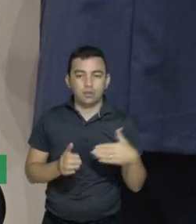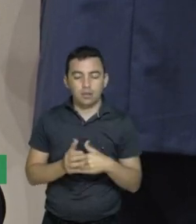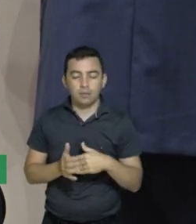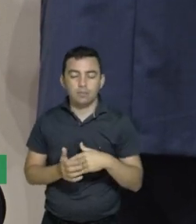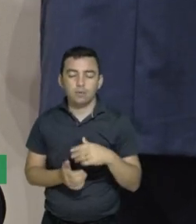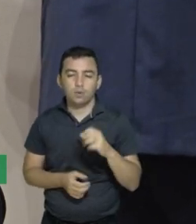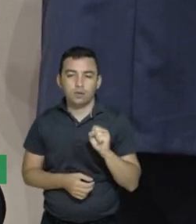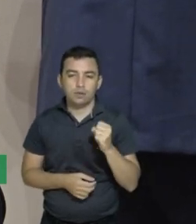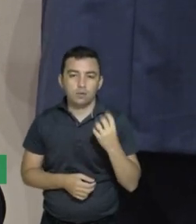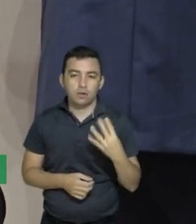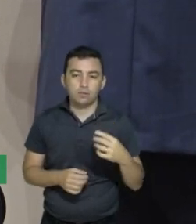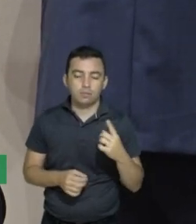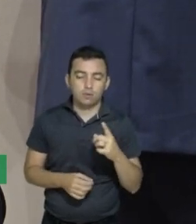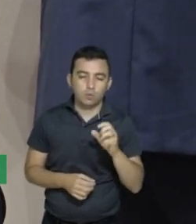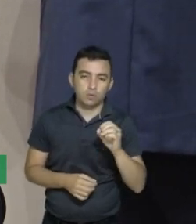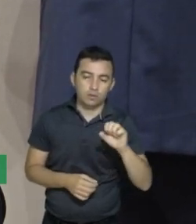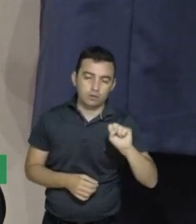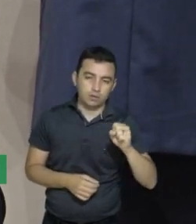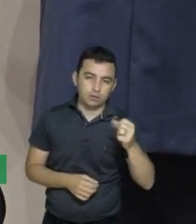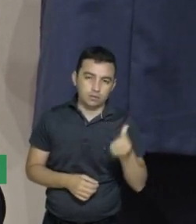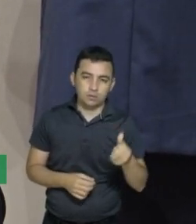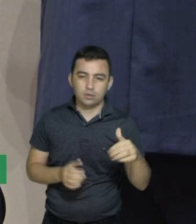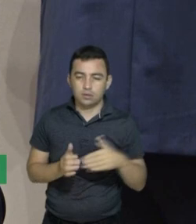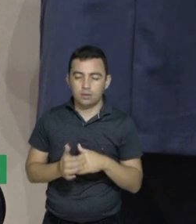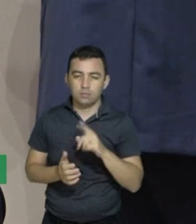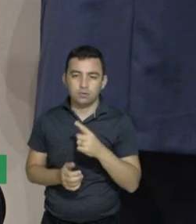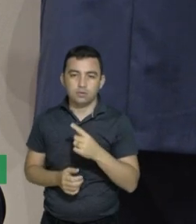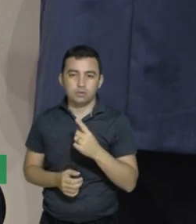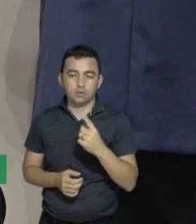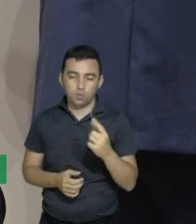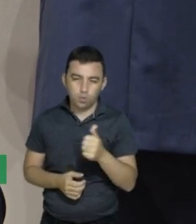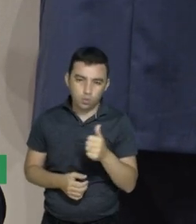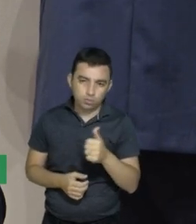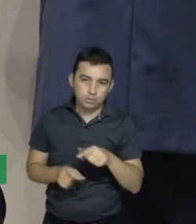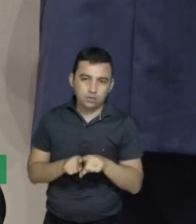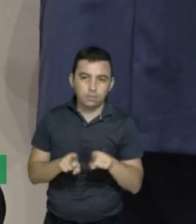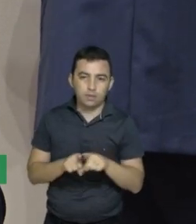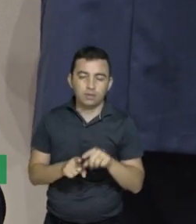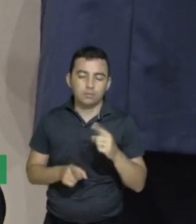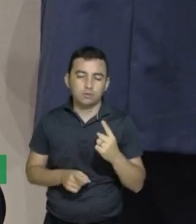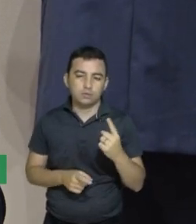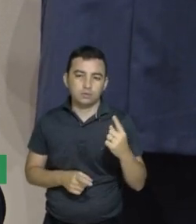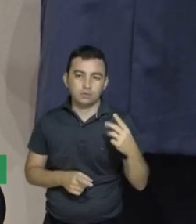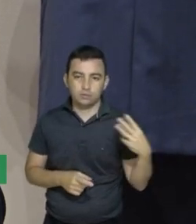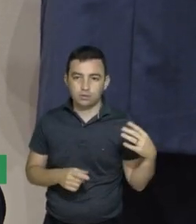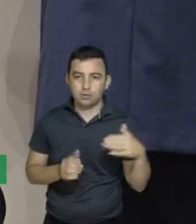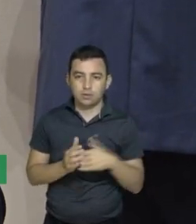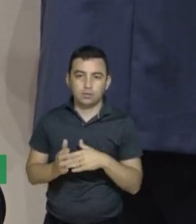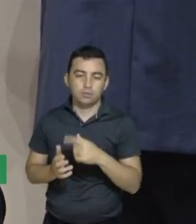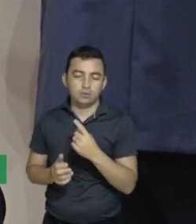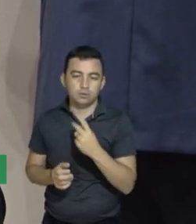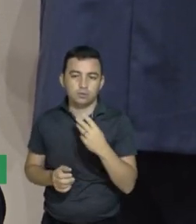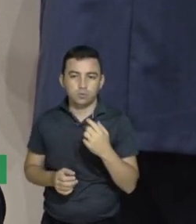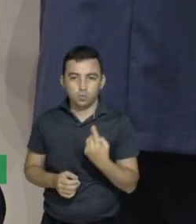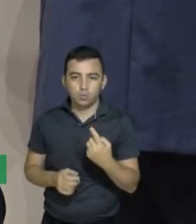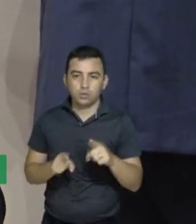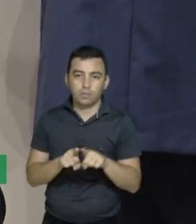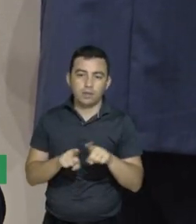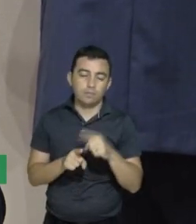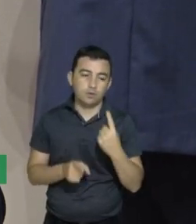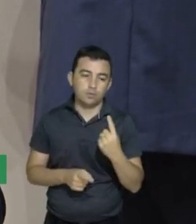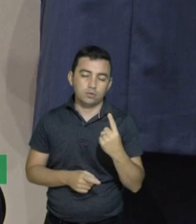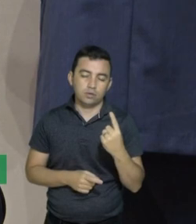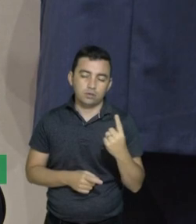a 1113 a 1141 1143 a 1145 1148